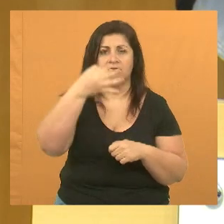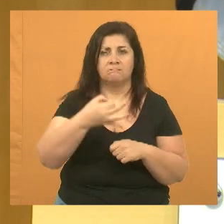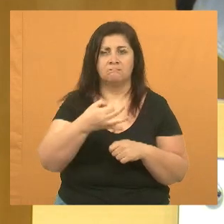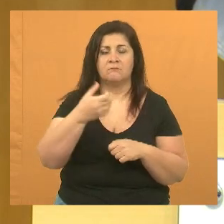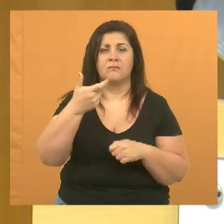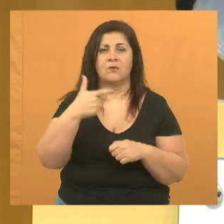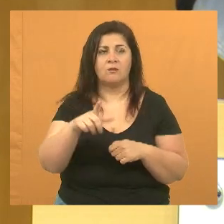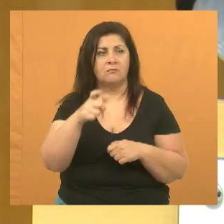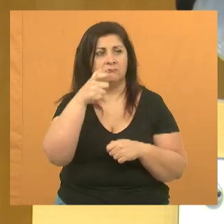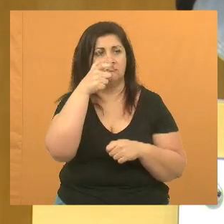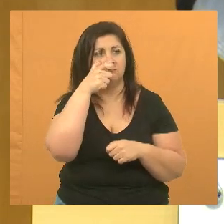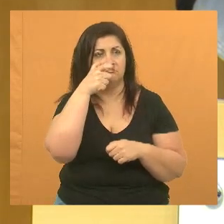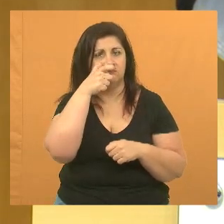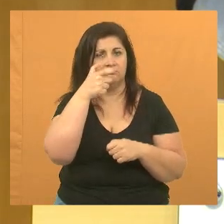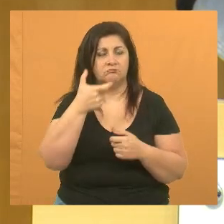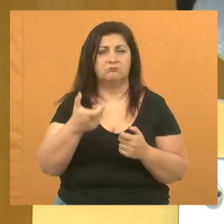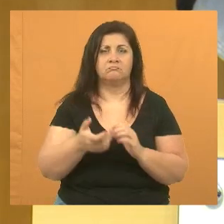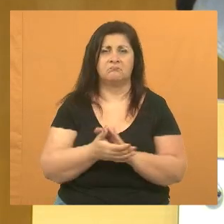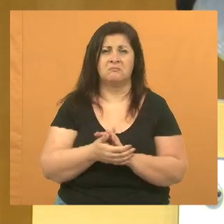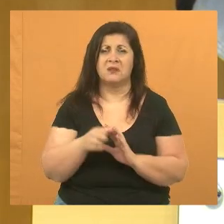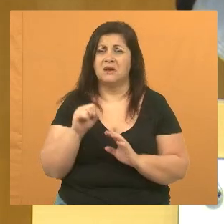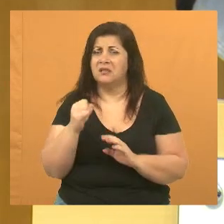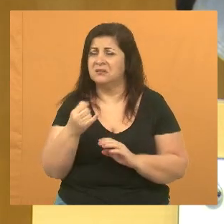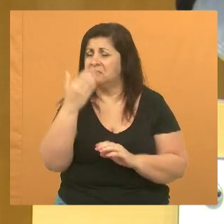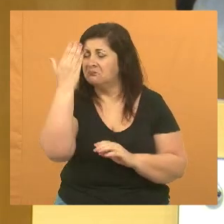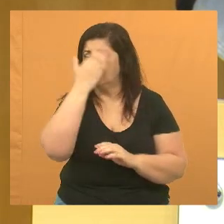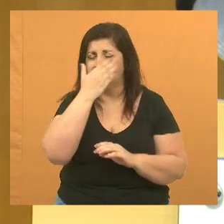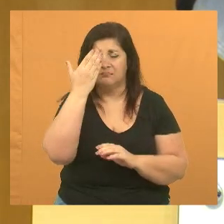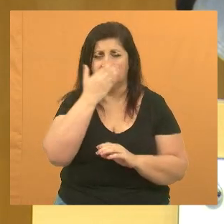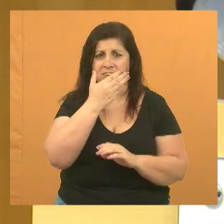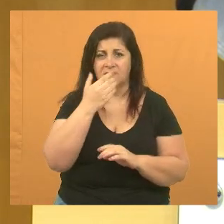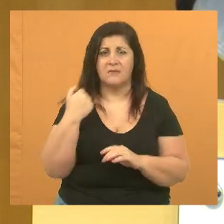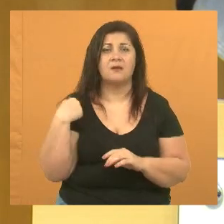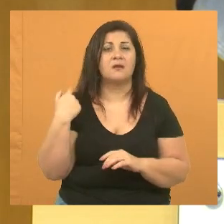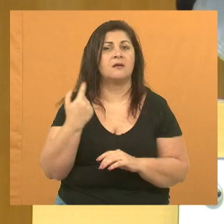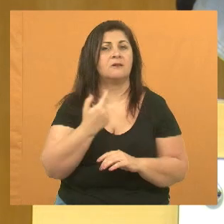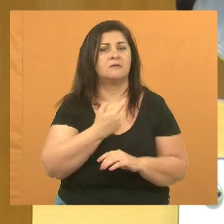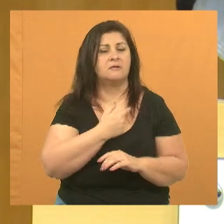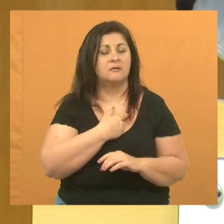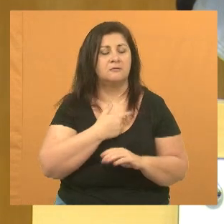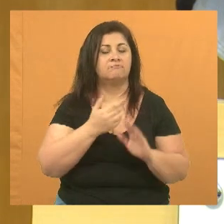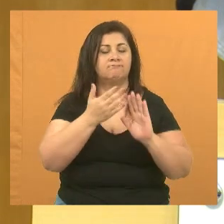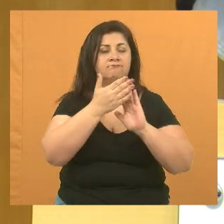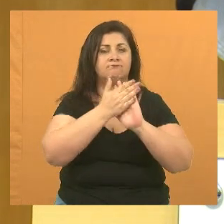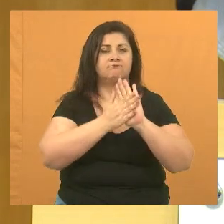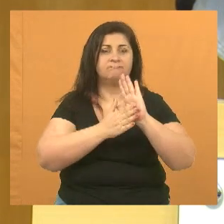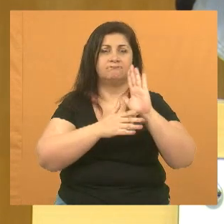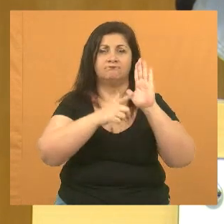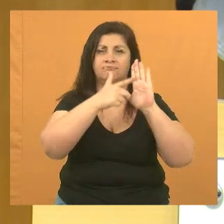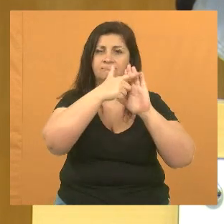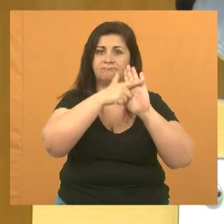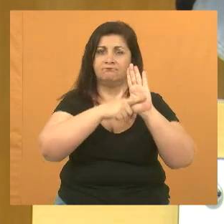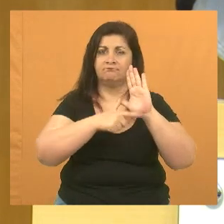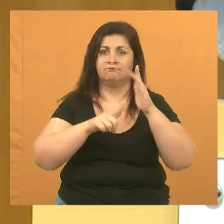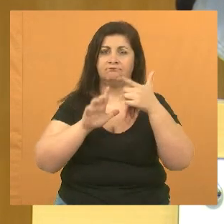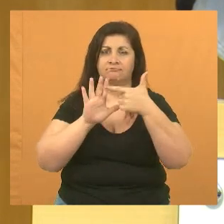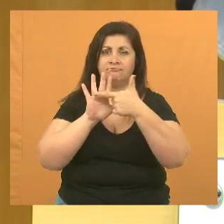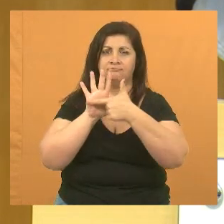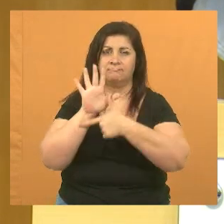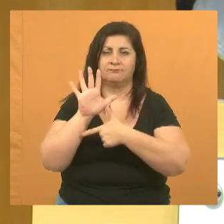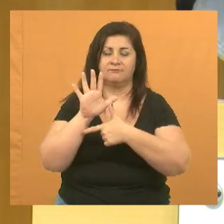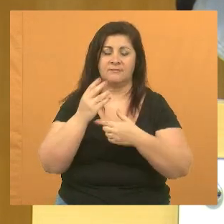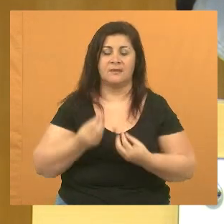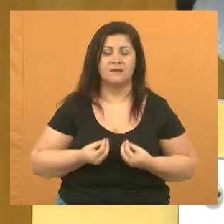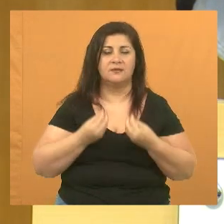verão. E mesmo que outros não vejam, nós vamos estar com as mãos limpas e entregarmos o